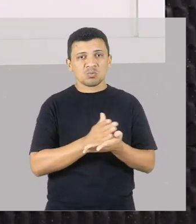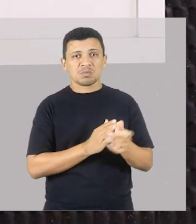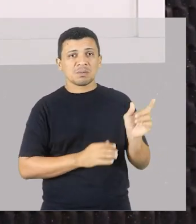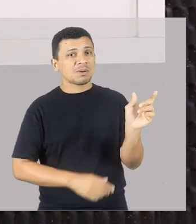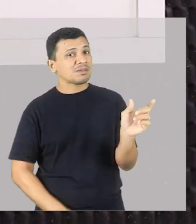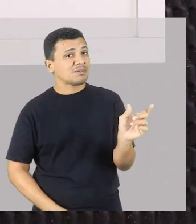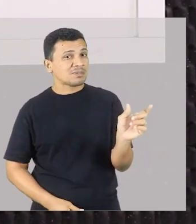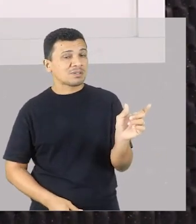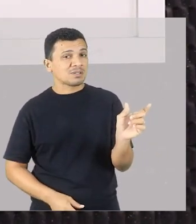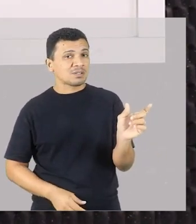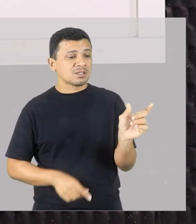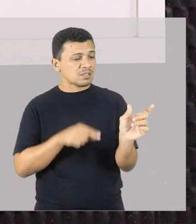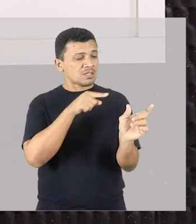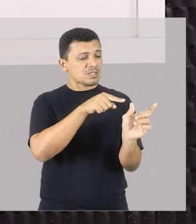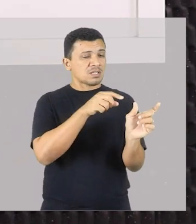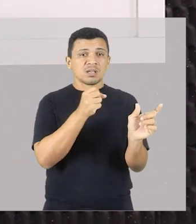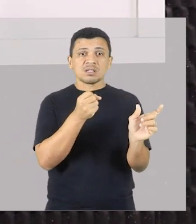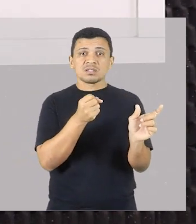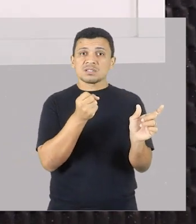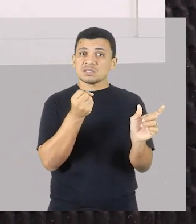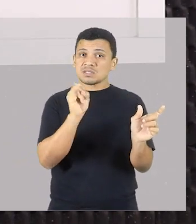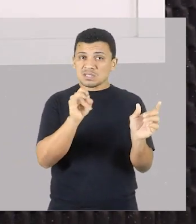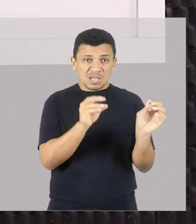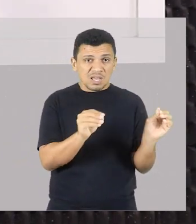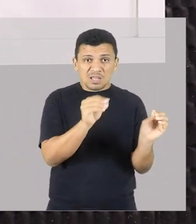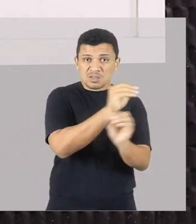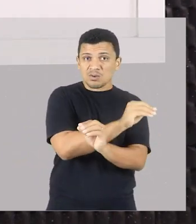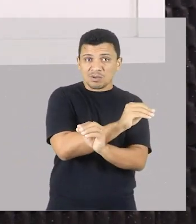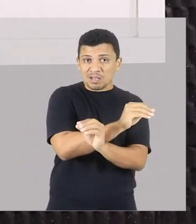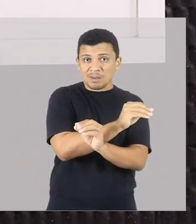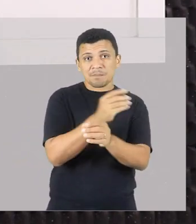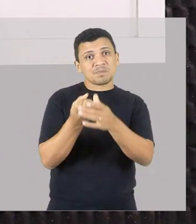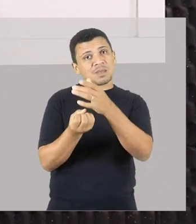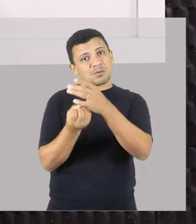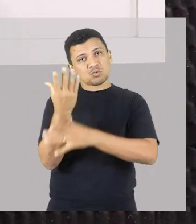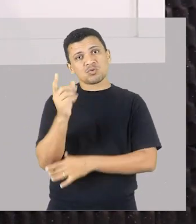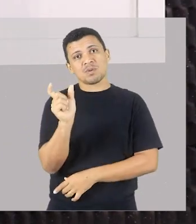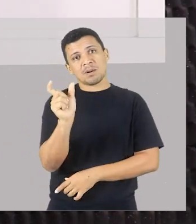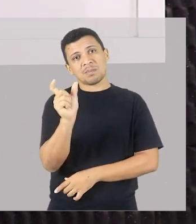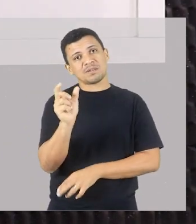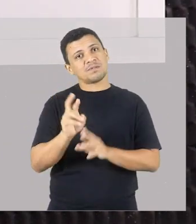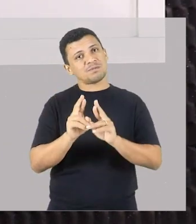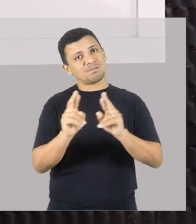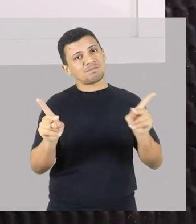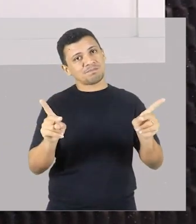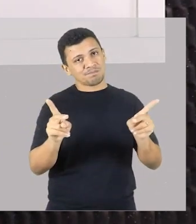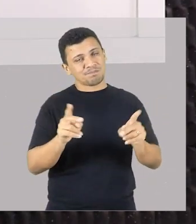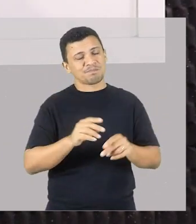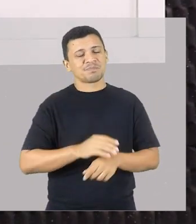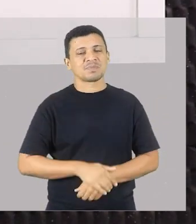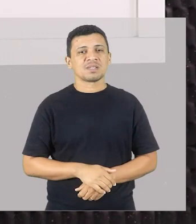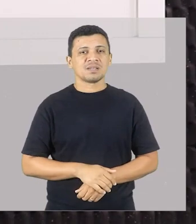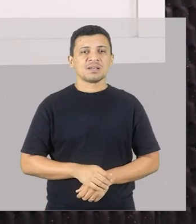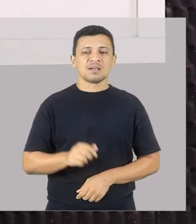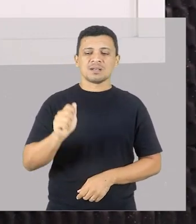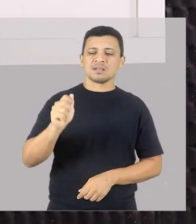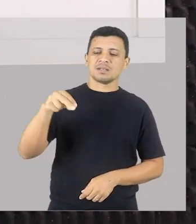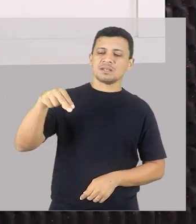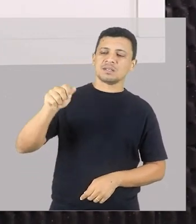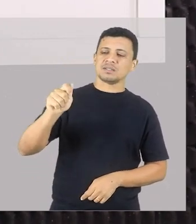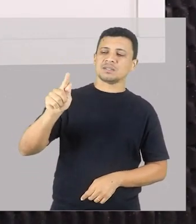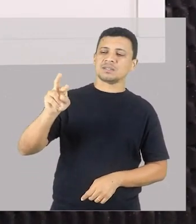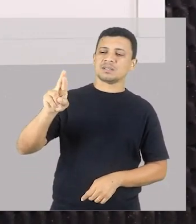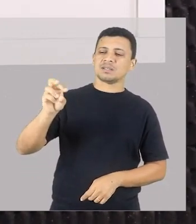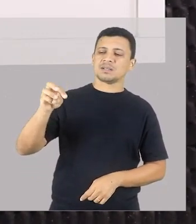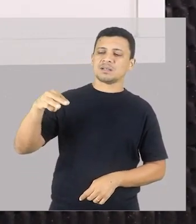sabe que se você trocar uma letra de local, você já tem uma outra palavra. Tá? Então, quando se fala de anagrama, a questão de